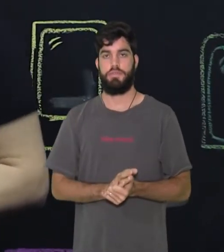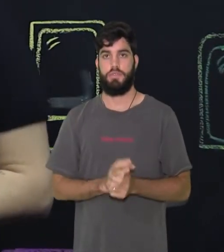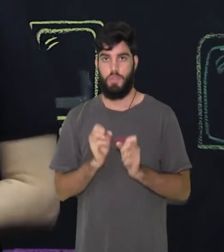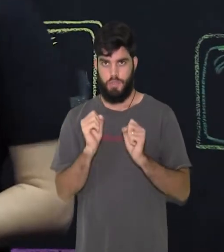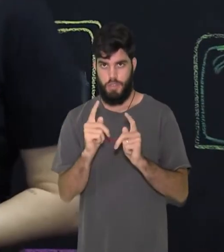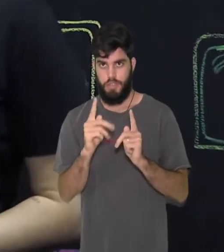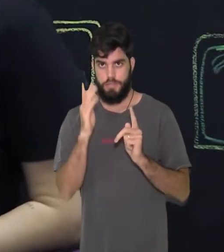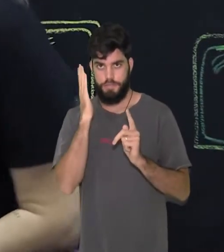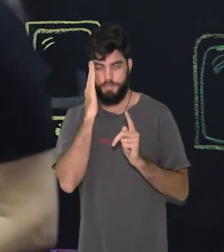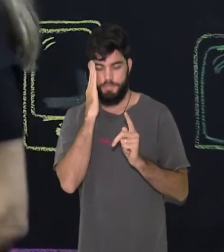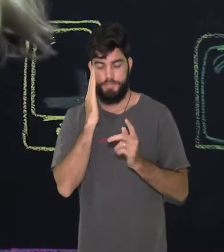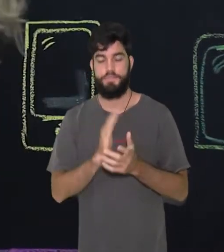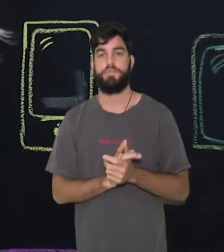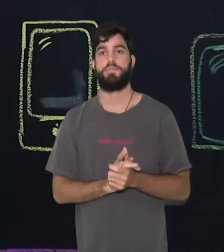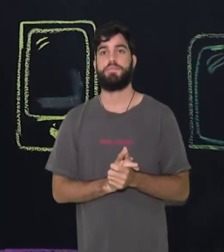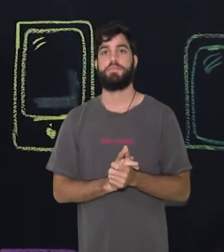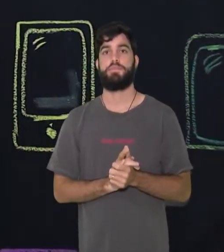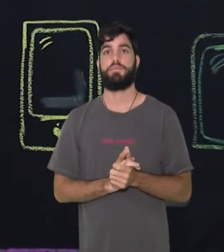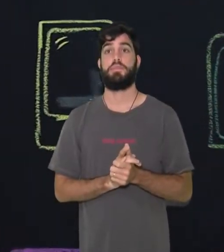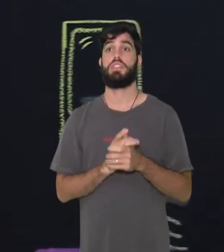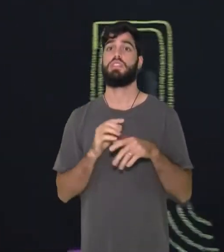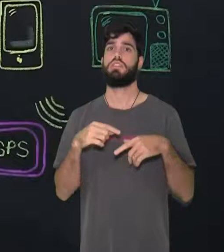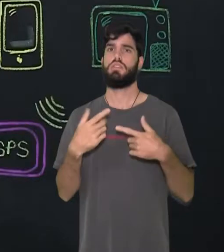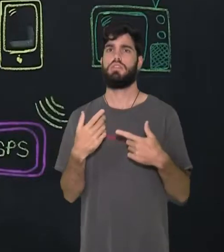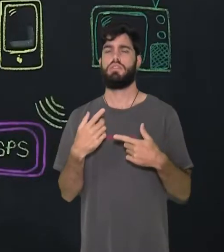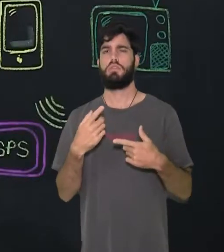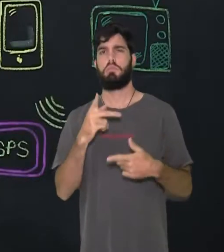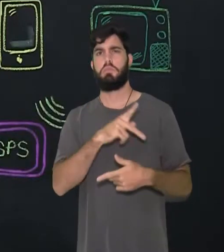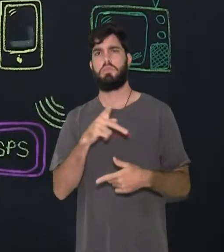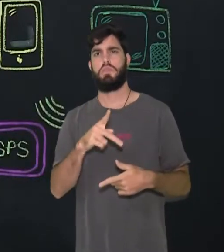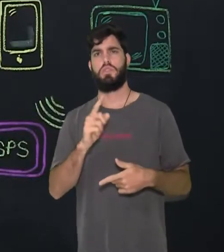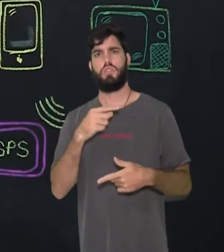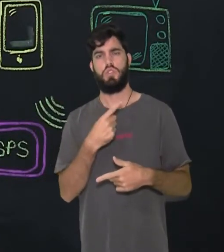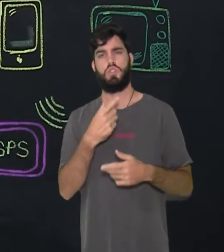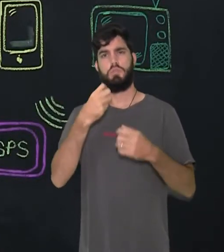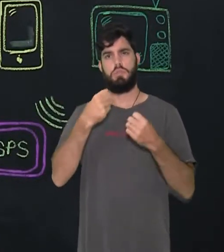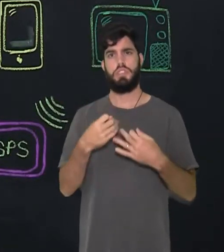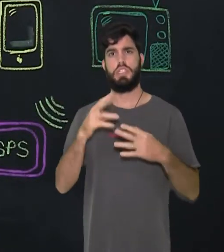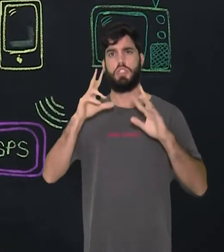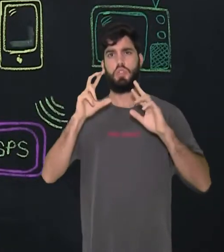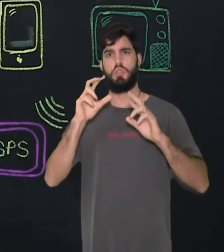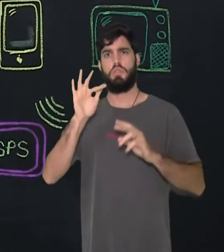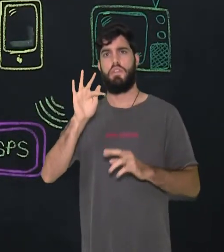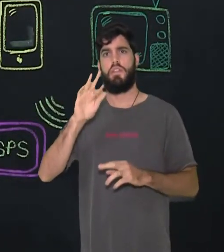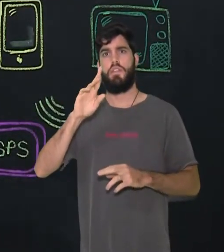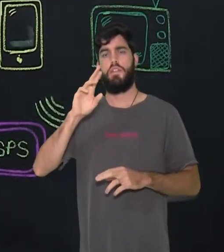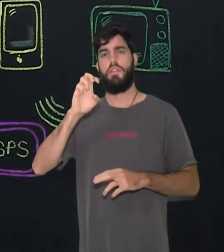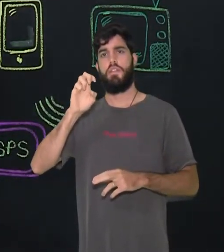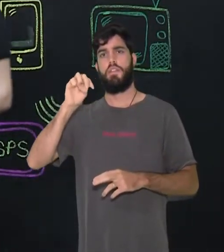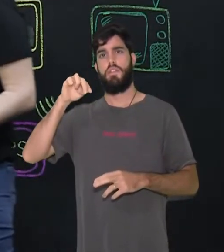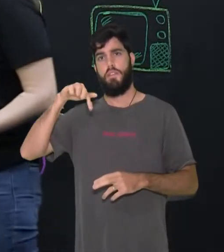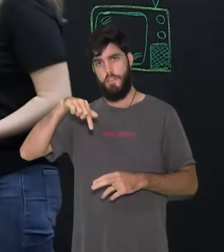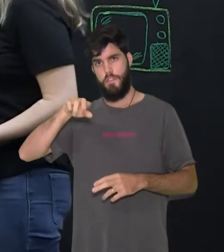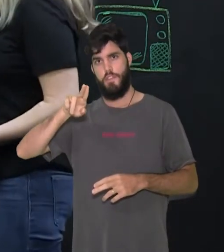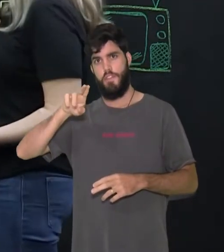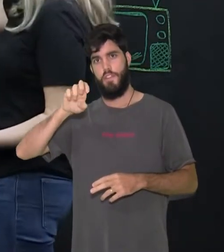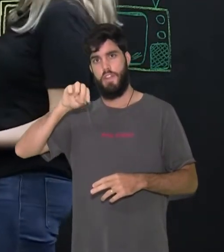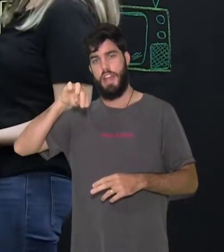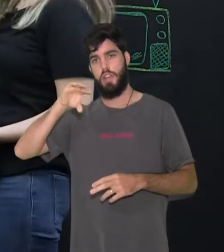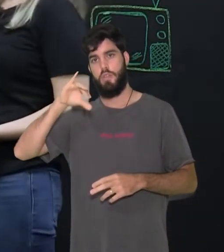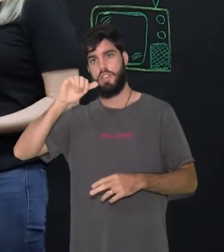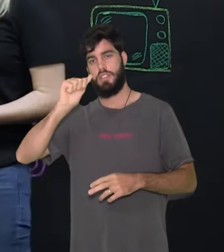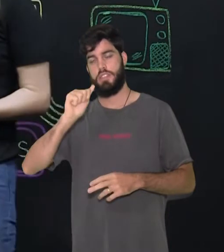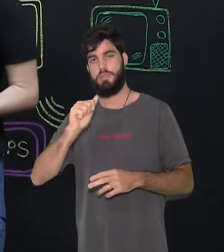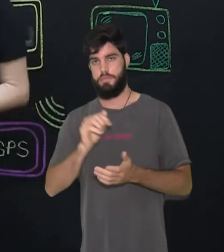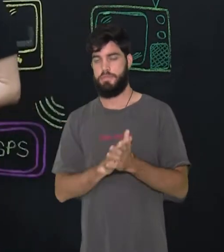tudo bem? Tá, então isso é o período. Mas, professora, a gente não ia falar de frequência? Vamos ter paciência? Bora lá, então, falar da frequência. Isso é